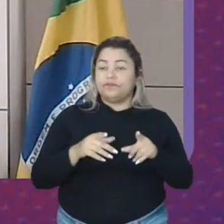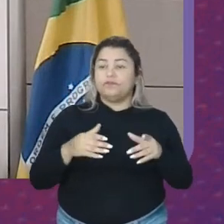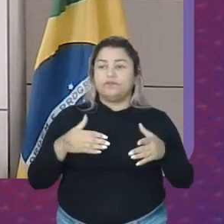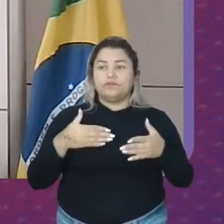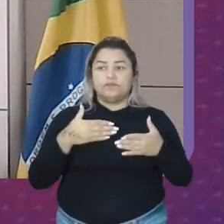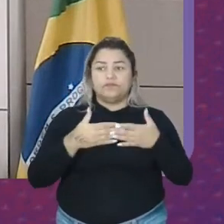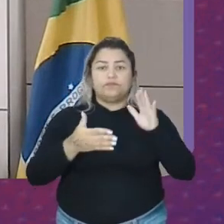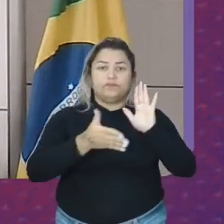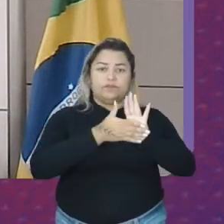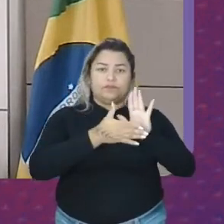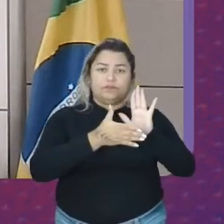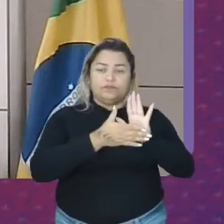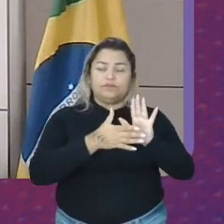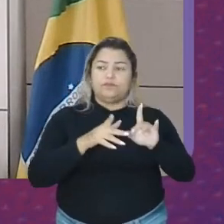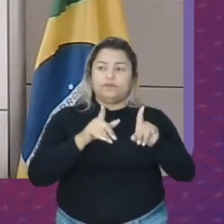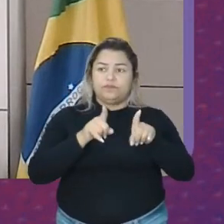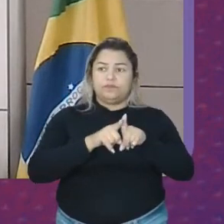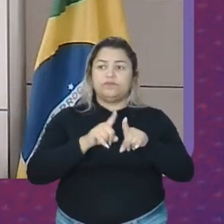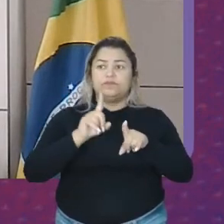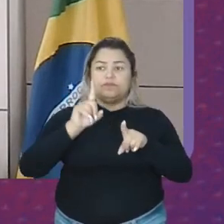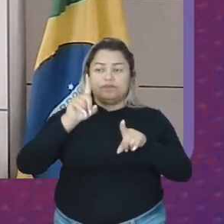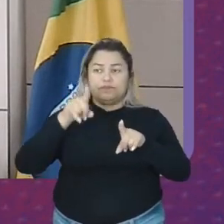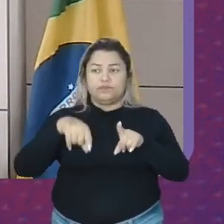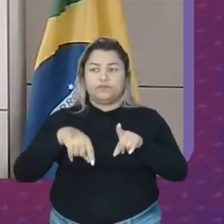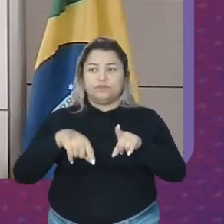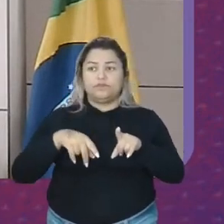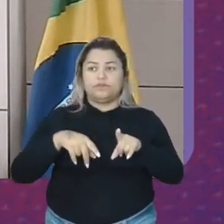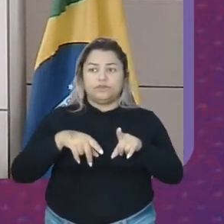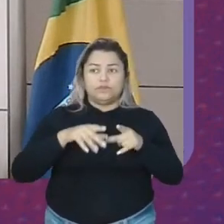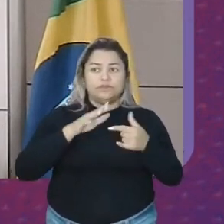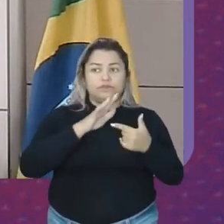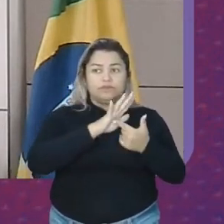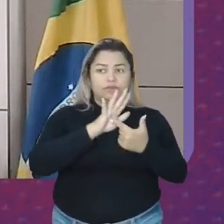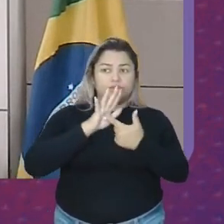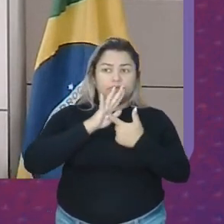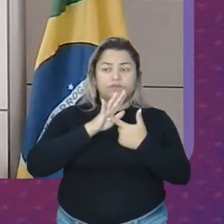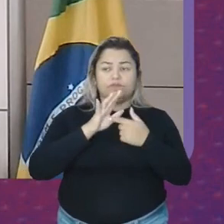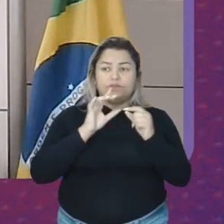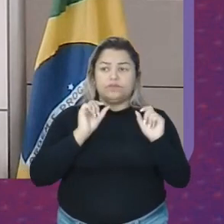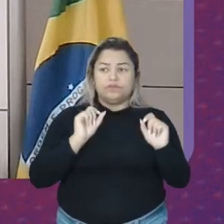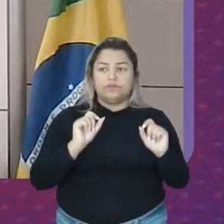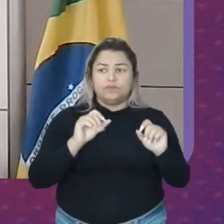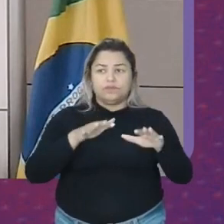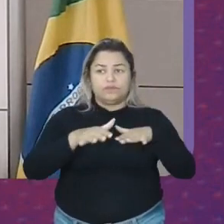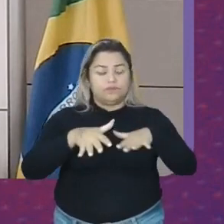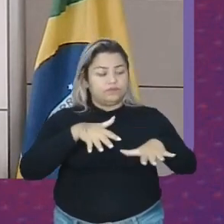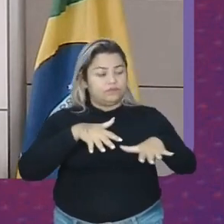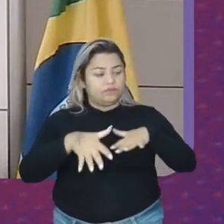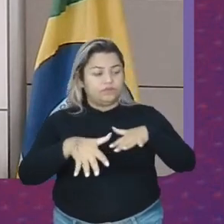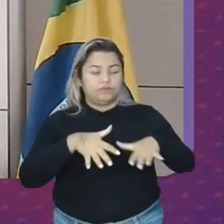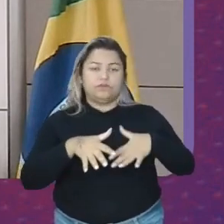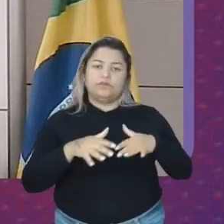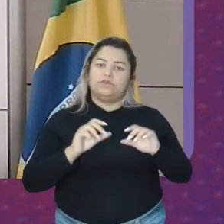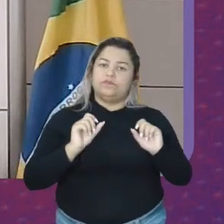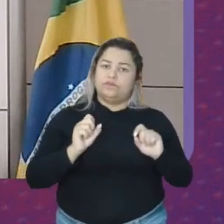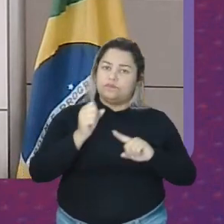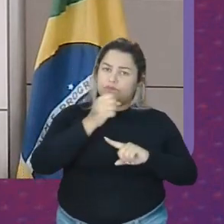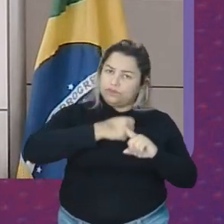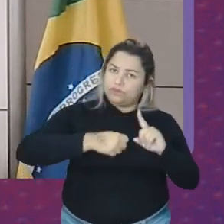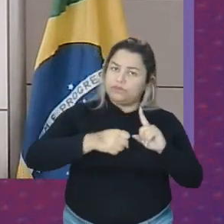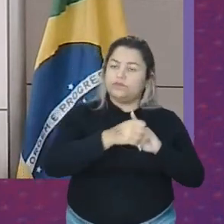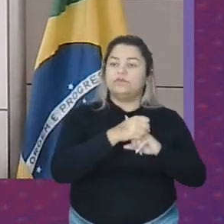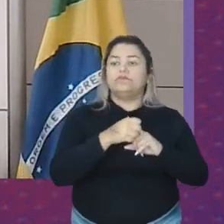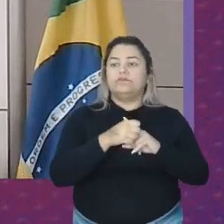tantas propostas que estão aparecendo nos diálogos, nos debates, a movimentação com os movimentos sociais.